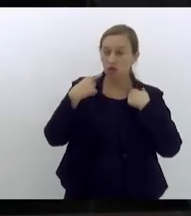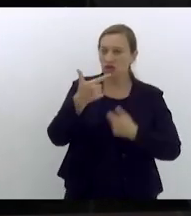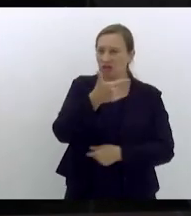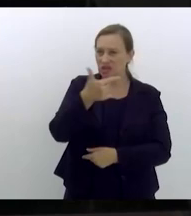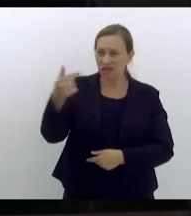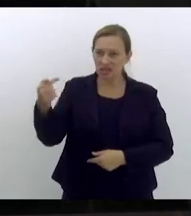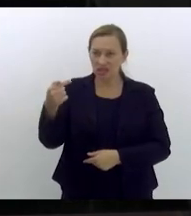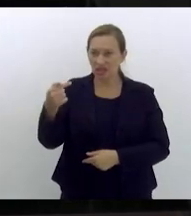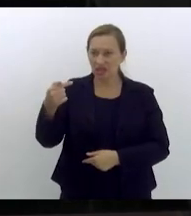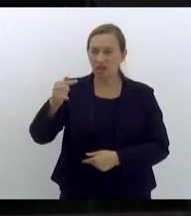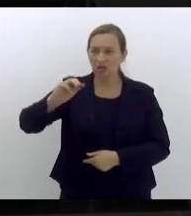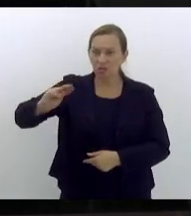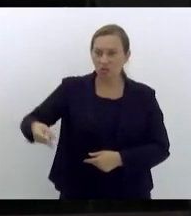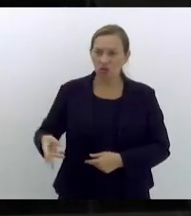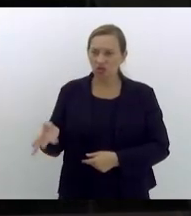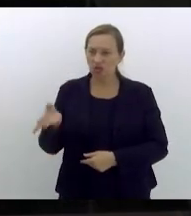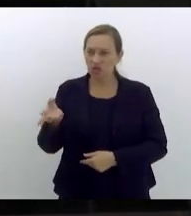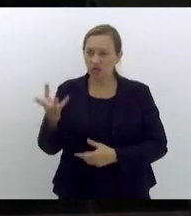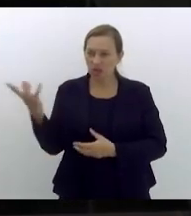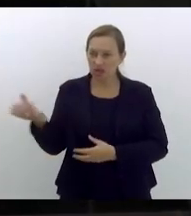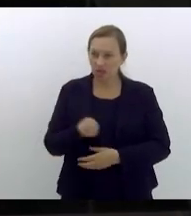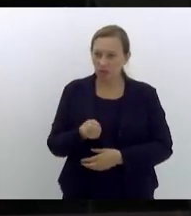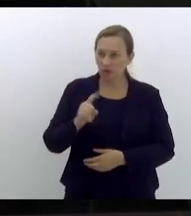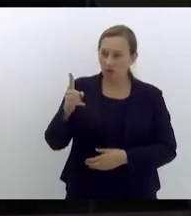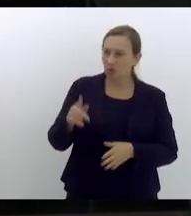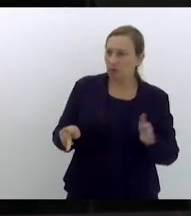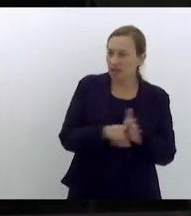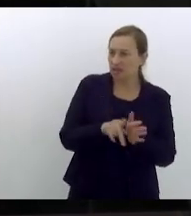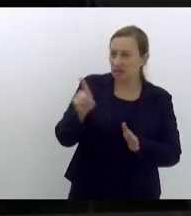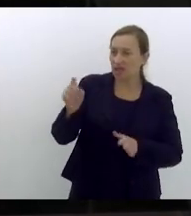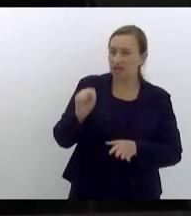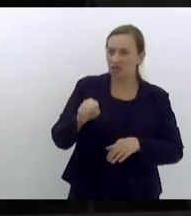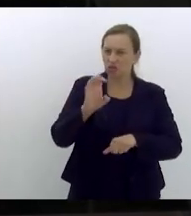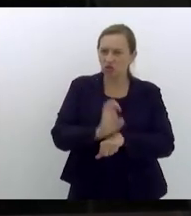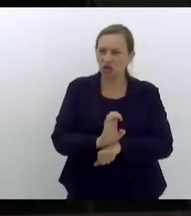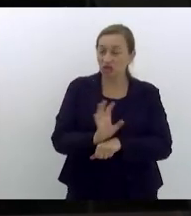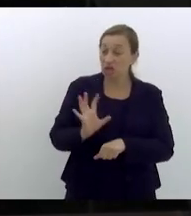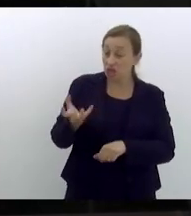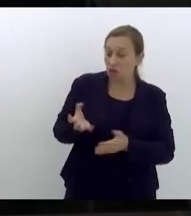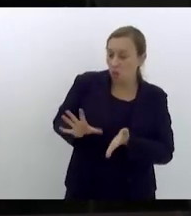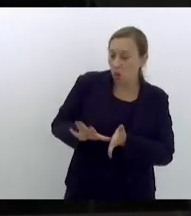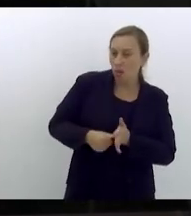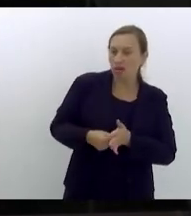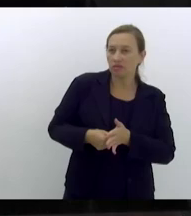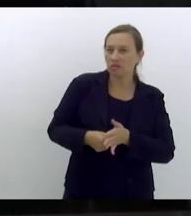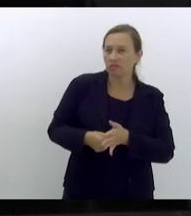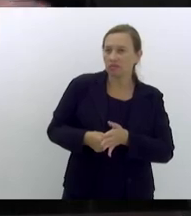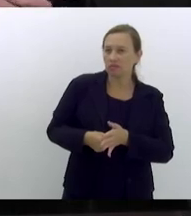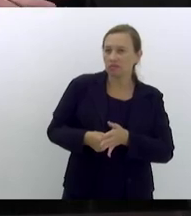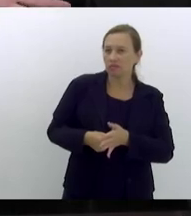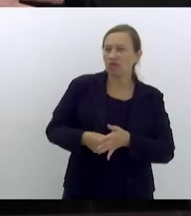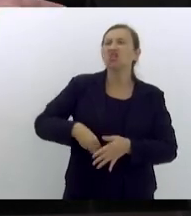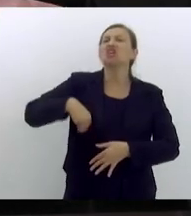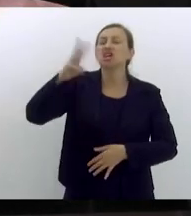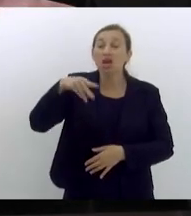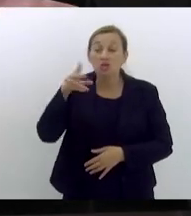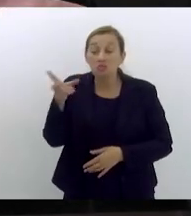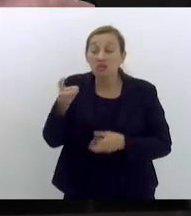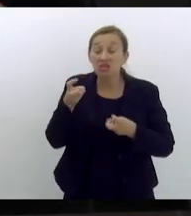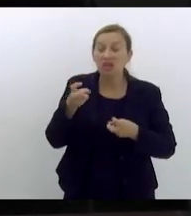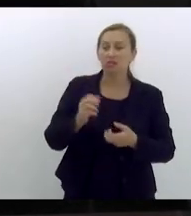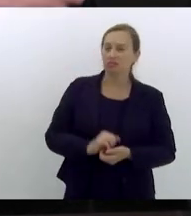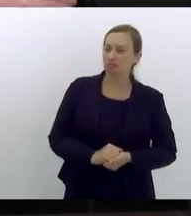que recebeu na verdade que não era para ele era para o estado brasileiro tentou passar a mão e quem não percebe isso